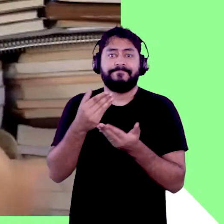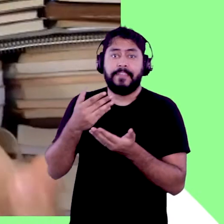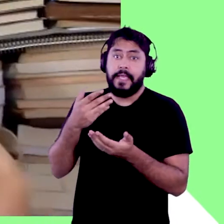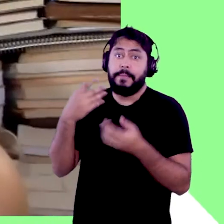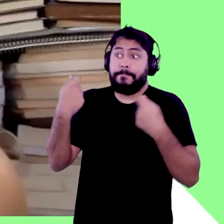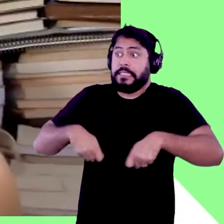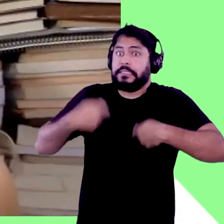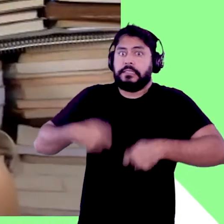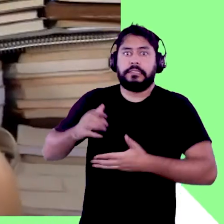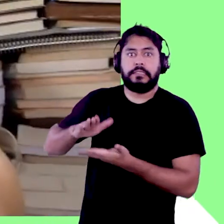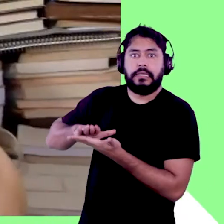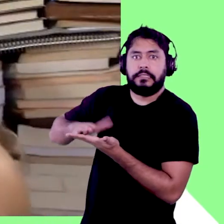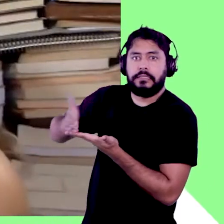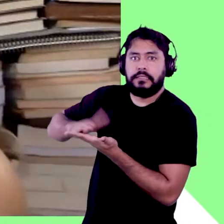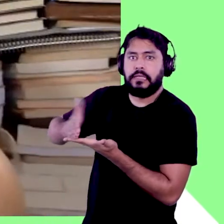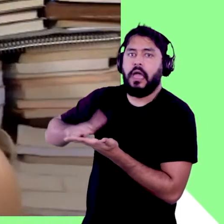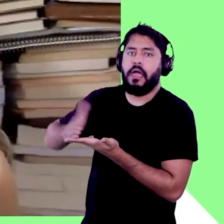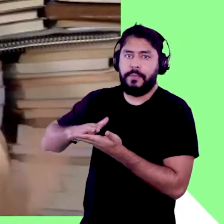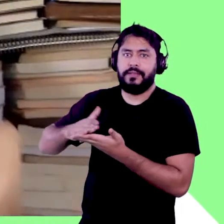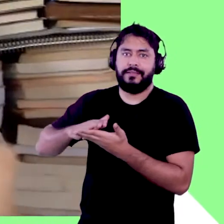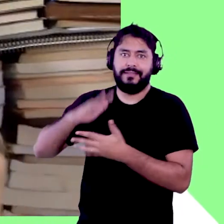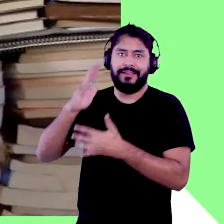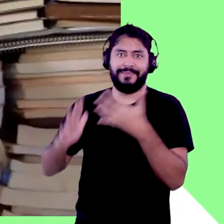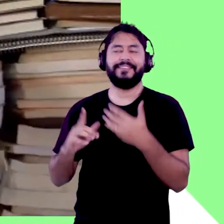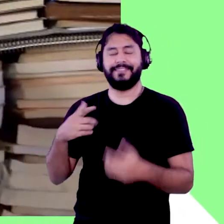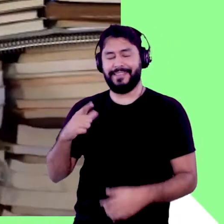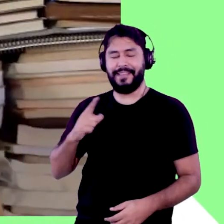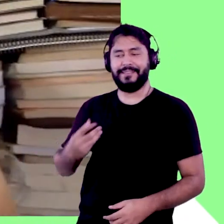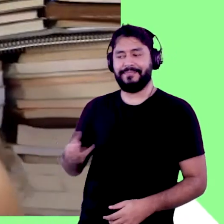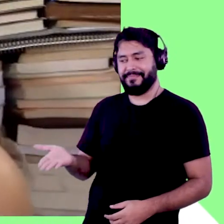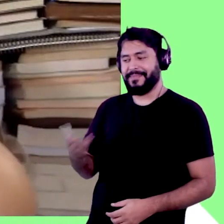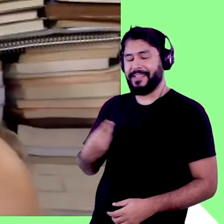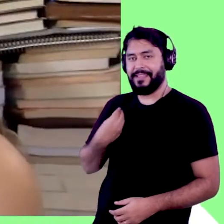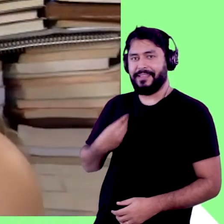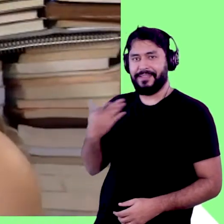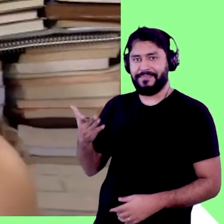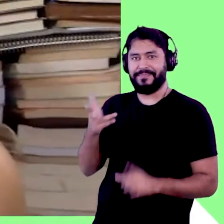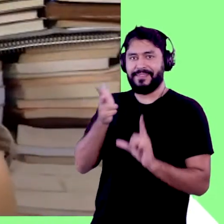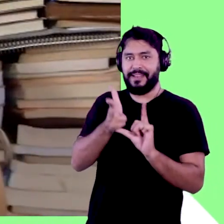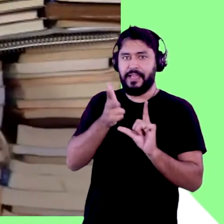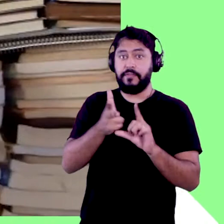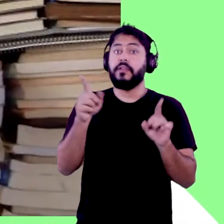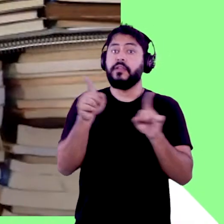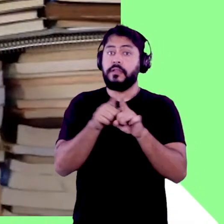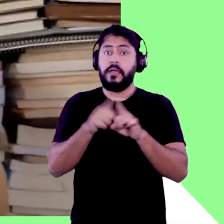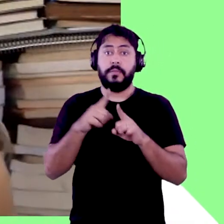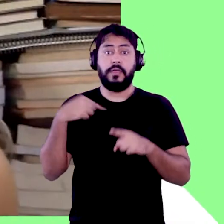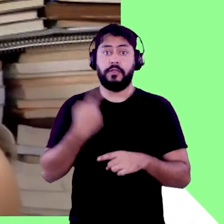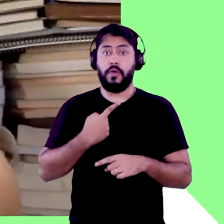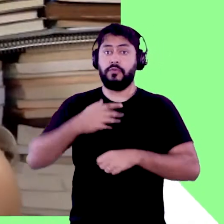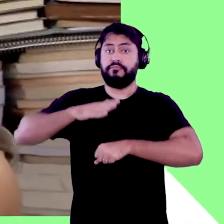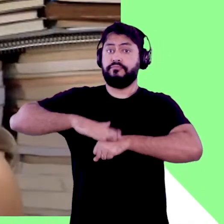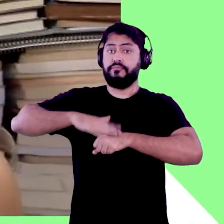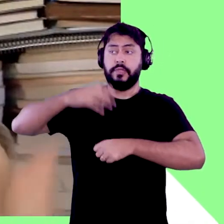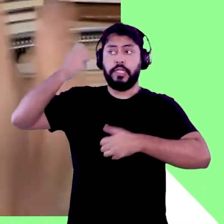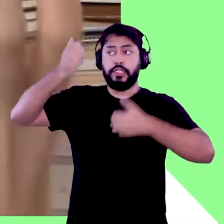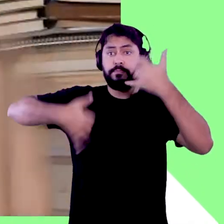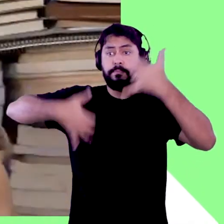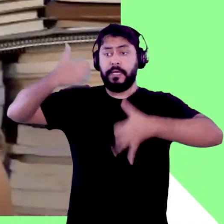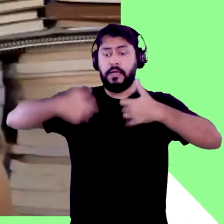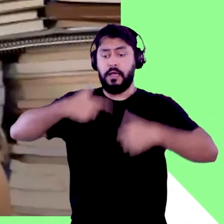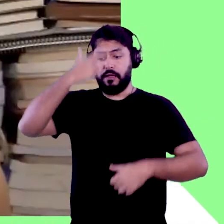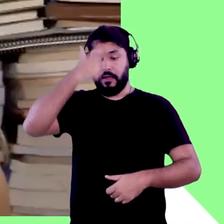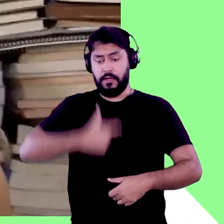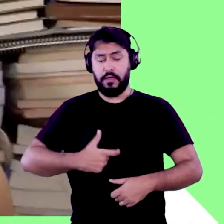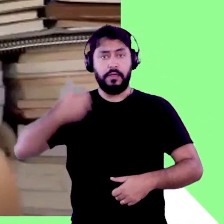como a gente tem aqui na live, e também a gente fazer as nossas autodescrições, que é a gente